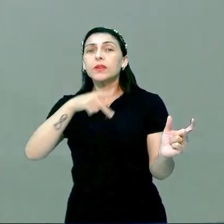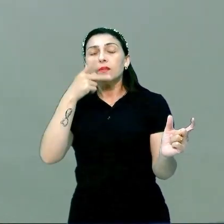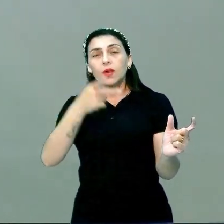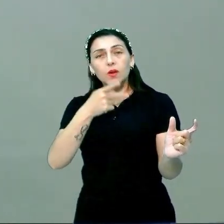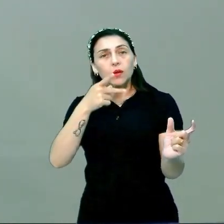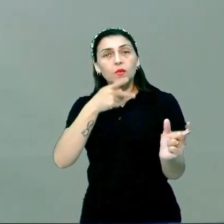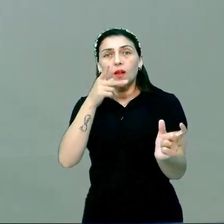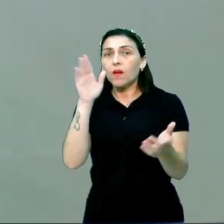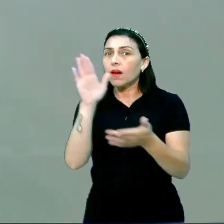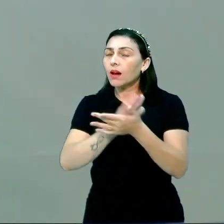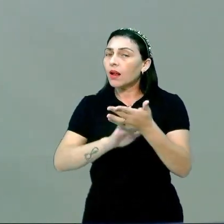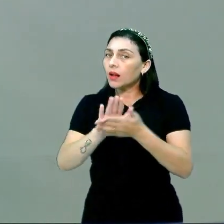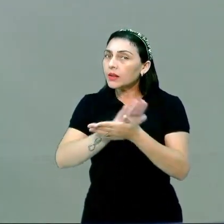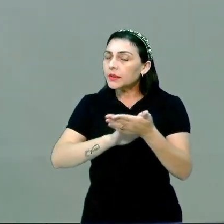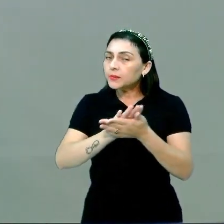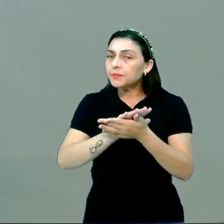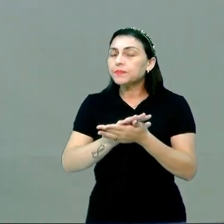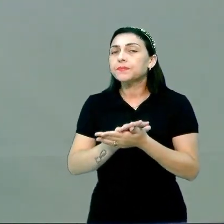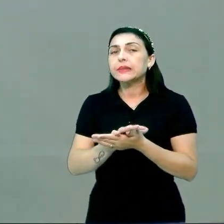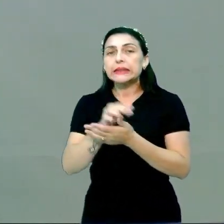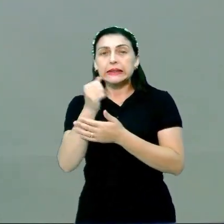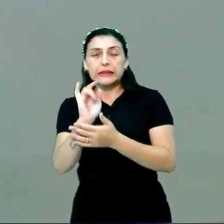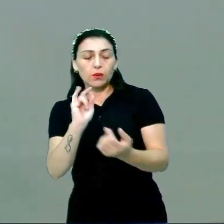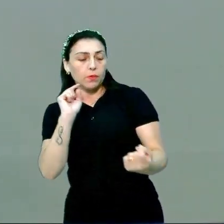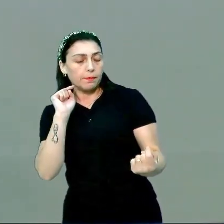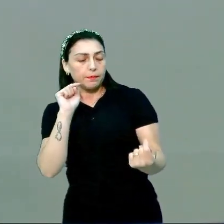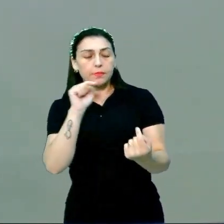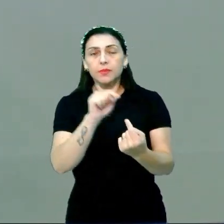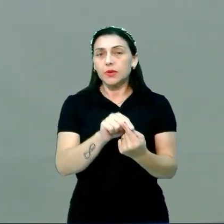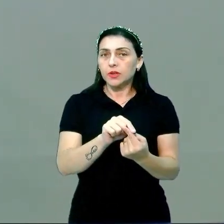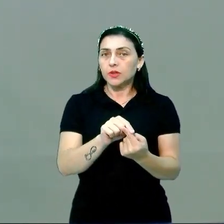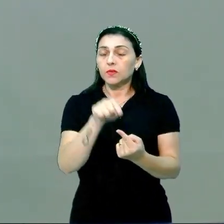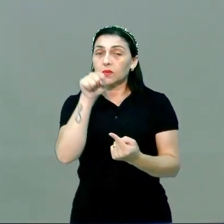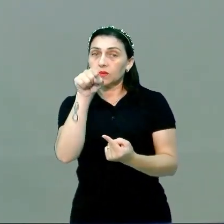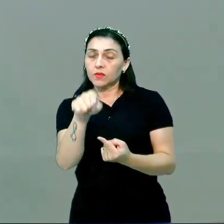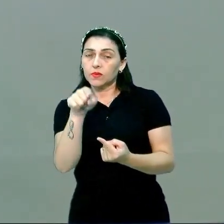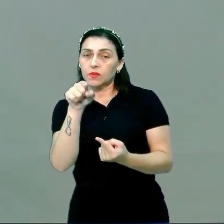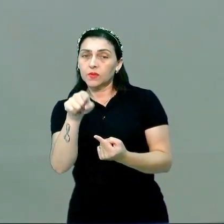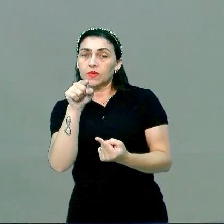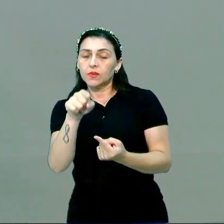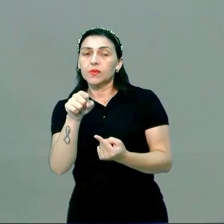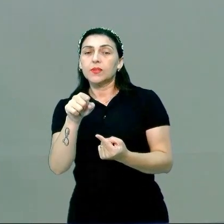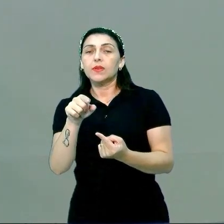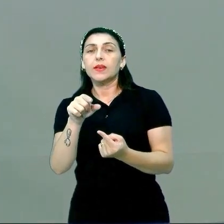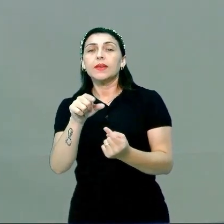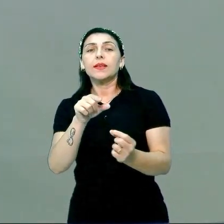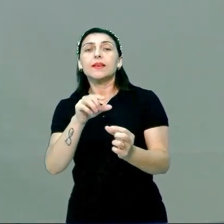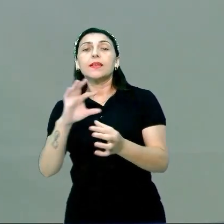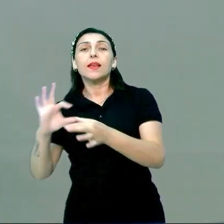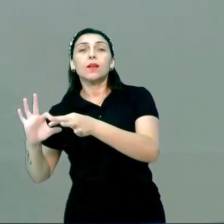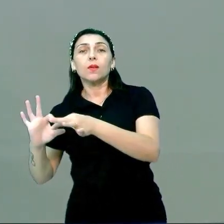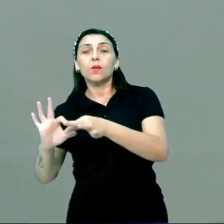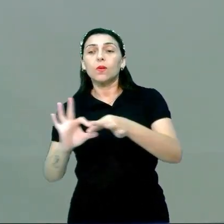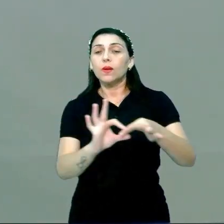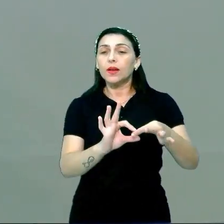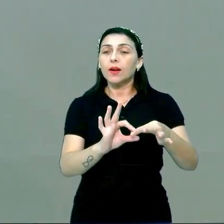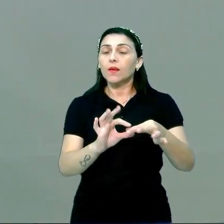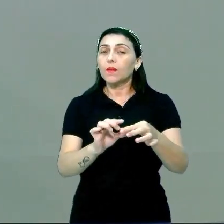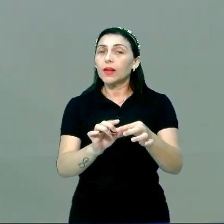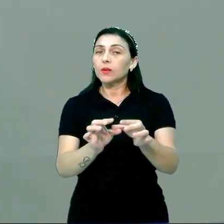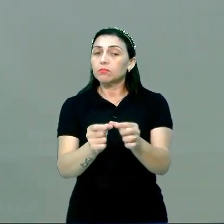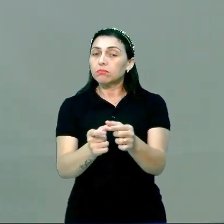falou muito e não disse nada, Então, o seu objetivo, você ser coerente, não está relacionado a